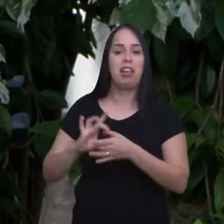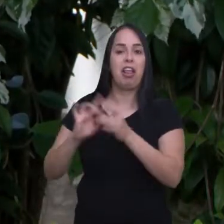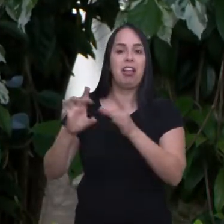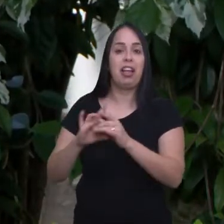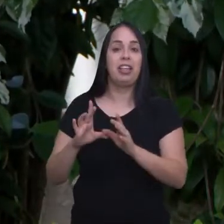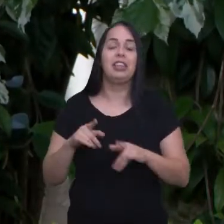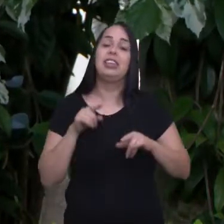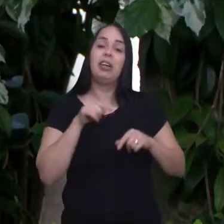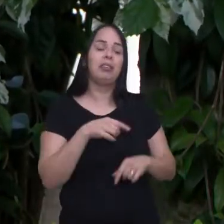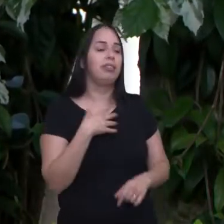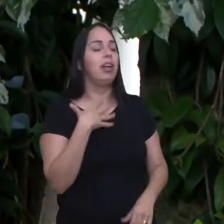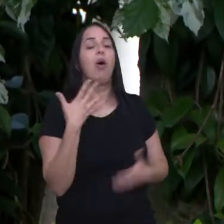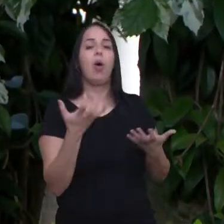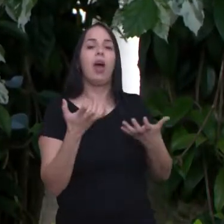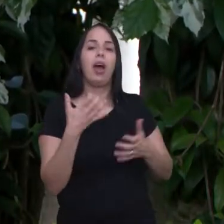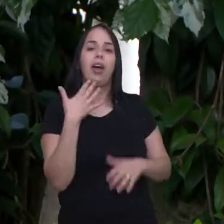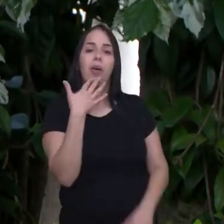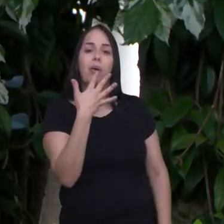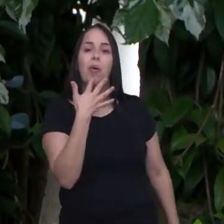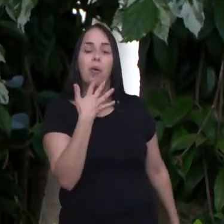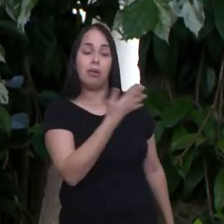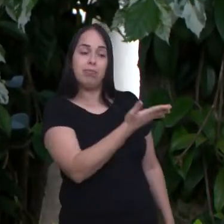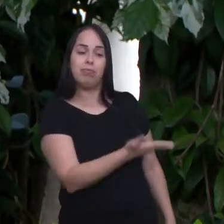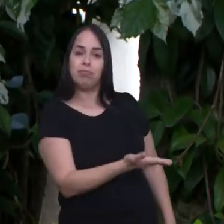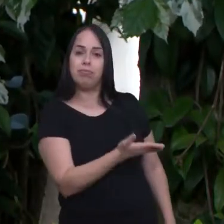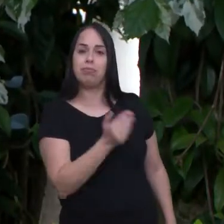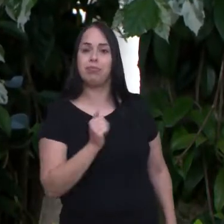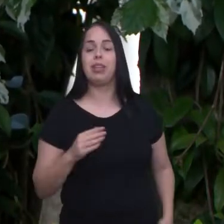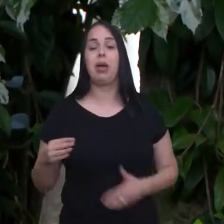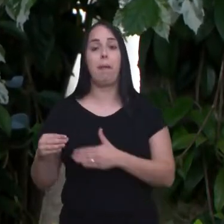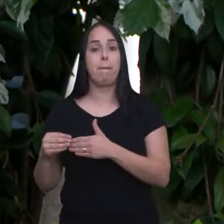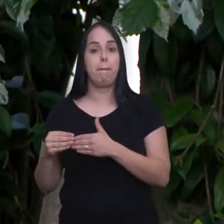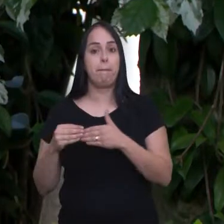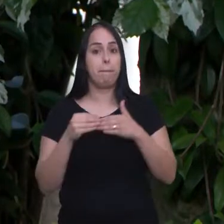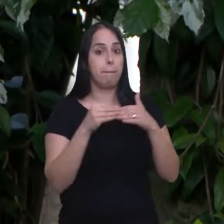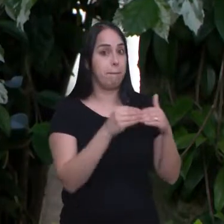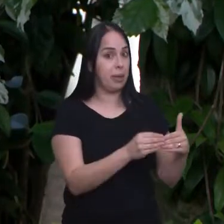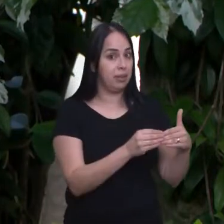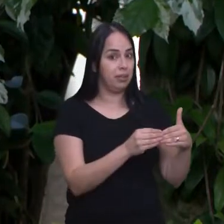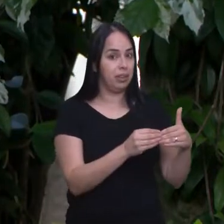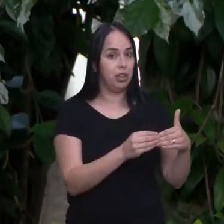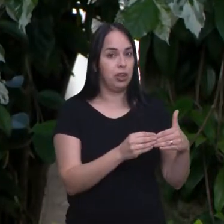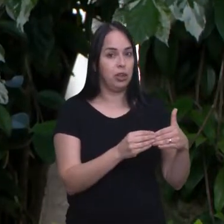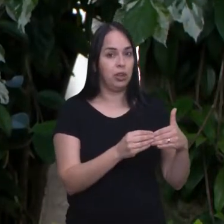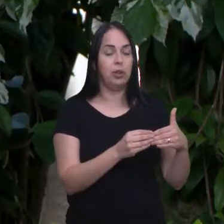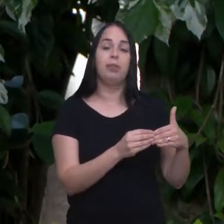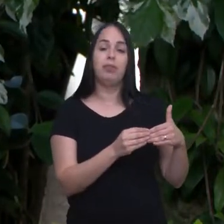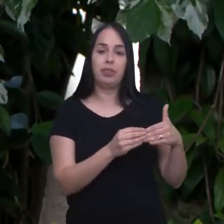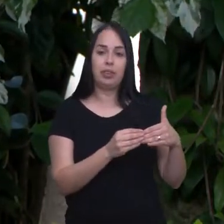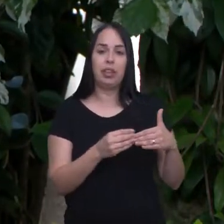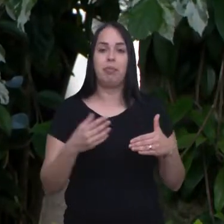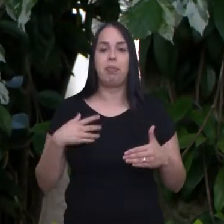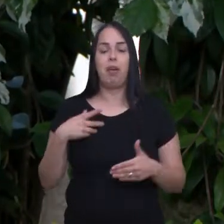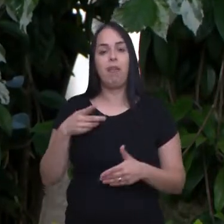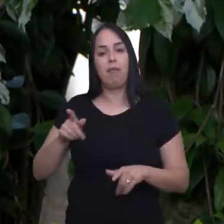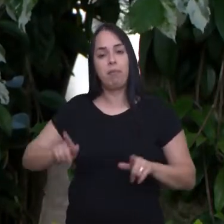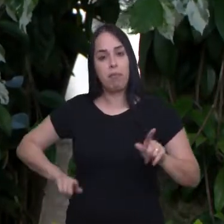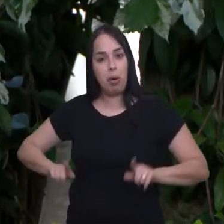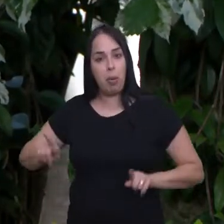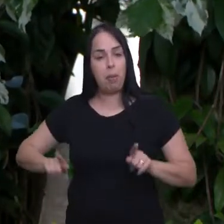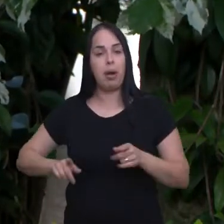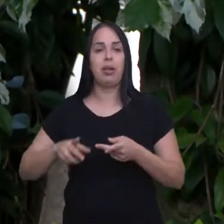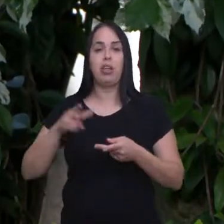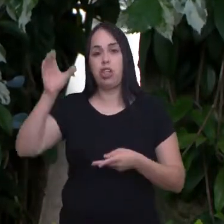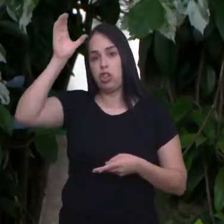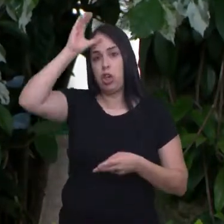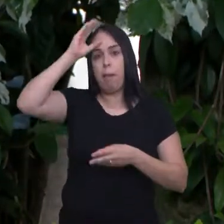me atraía era ela. E então me levaram em 2 oportunidades, eu fui levado por